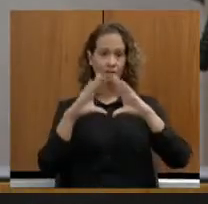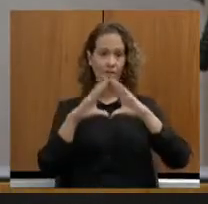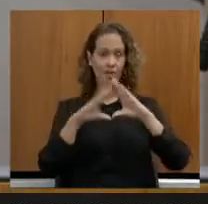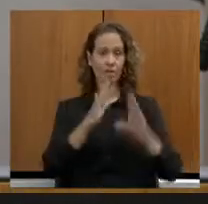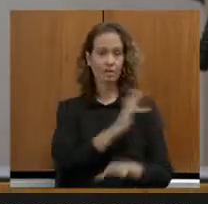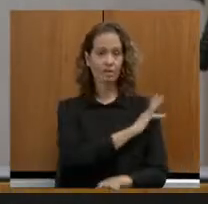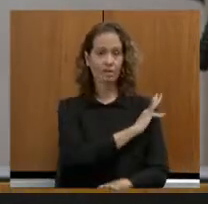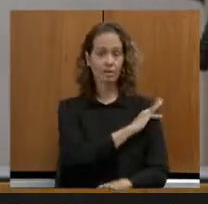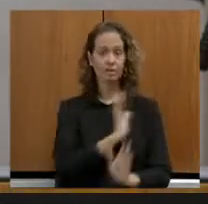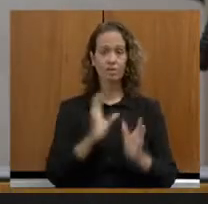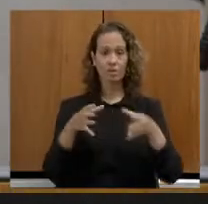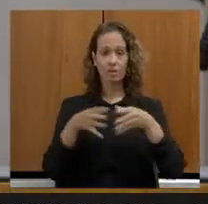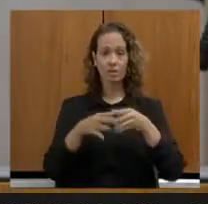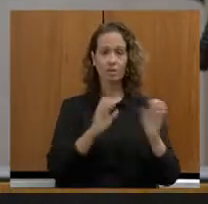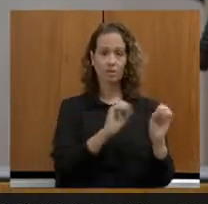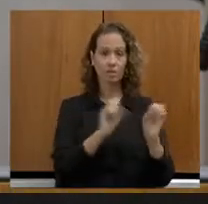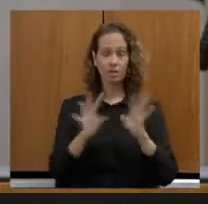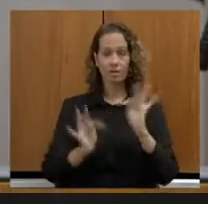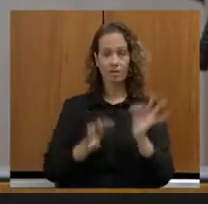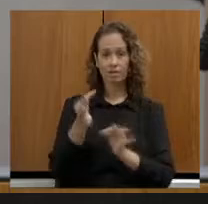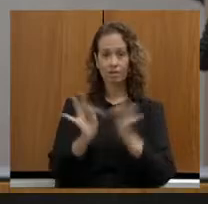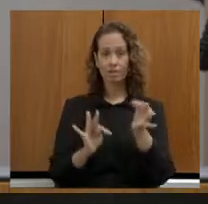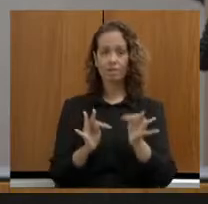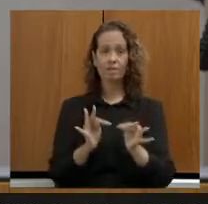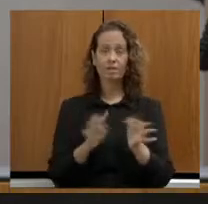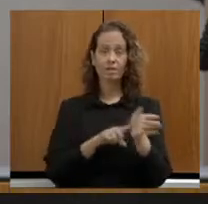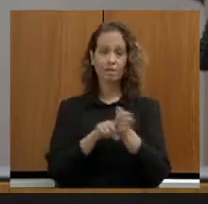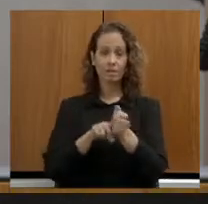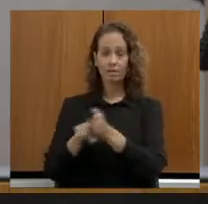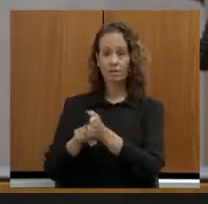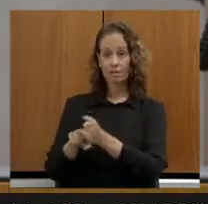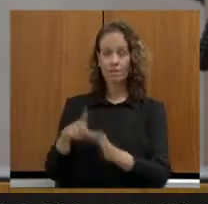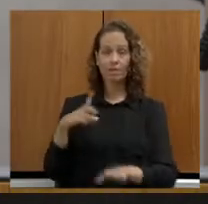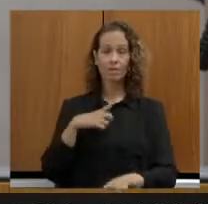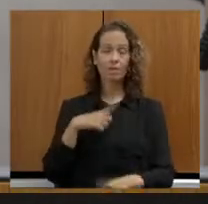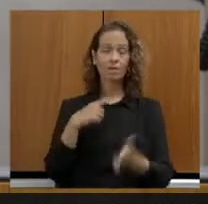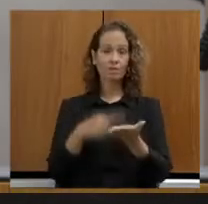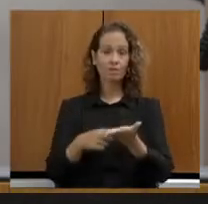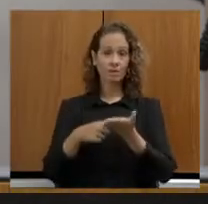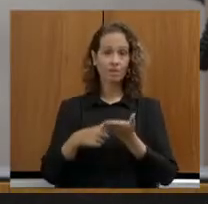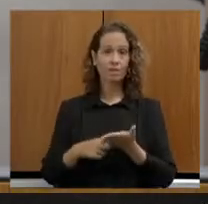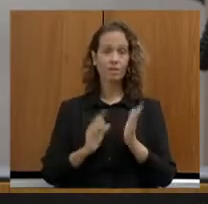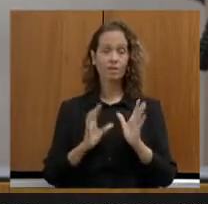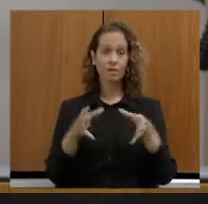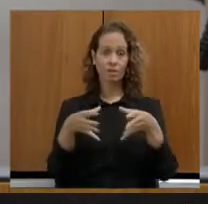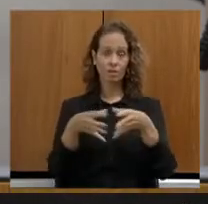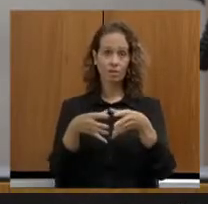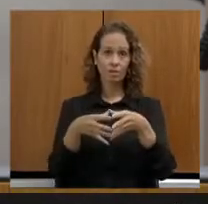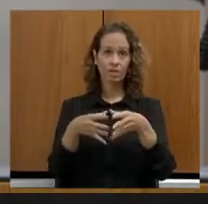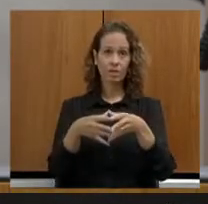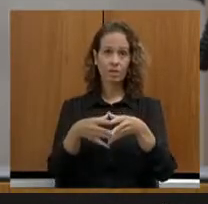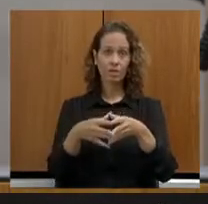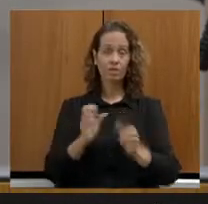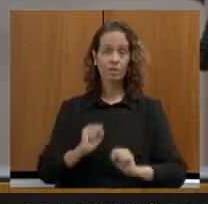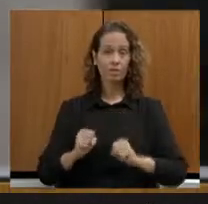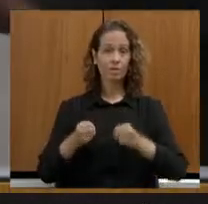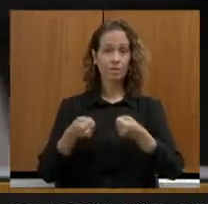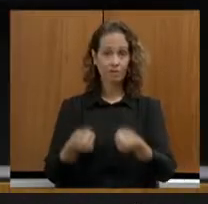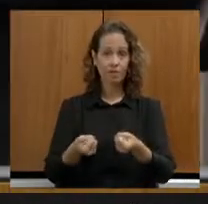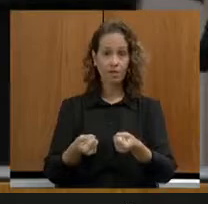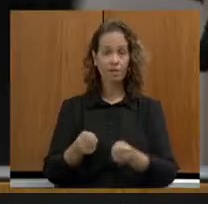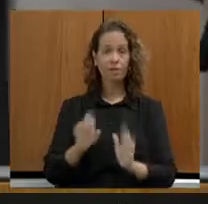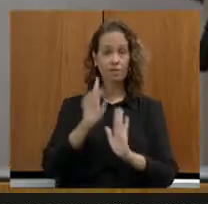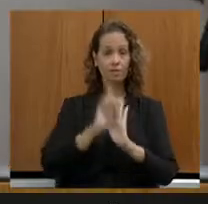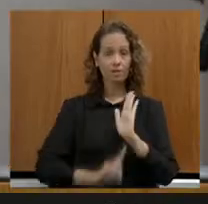fiscaliza da comissão de Educação Ciência e Tecnologia tendo como convidada a comissão de defesa dos direitos